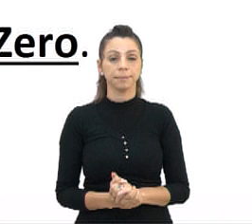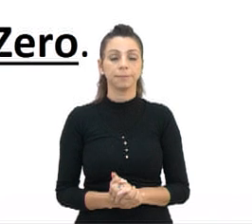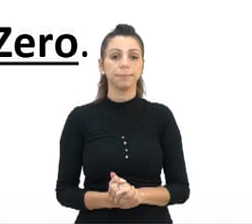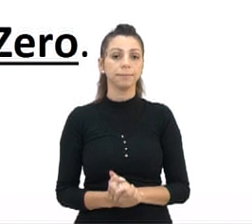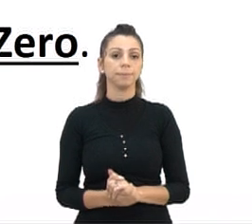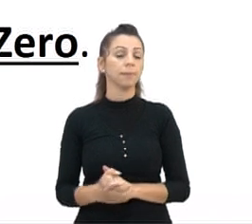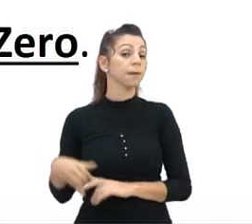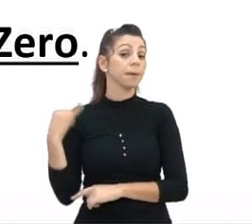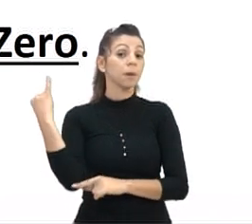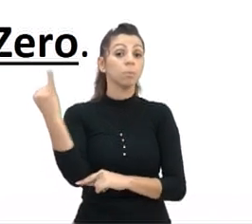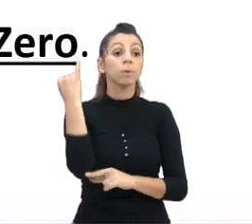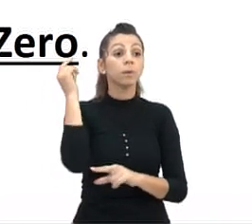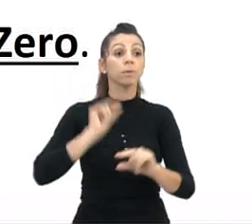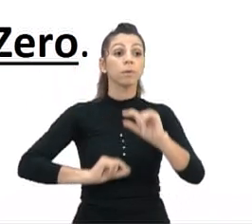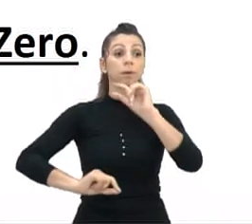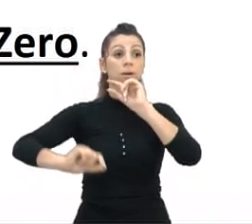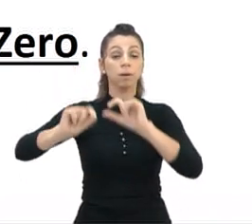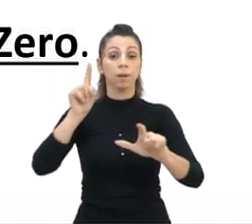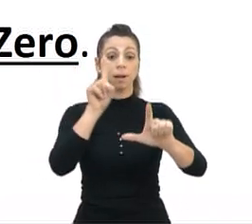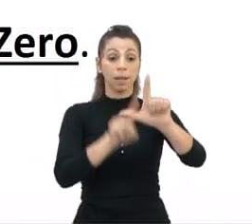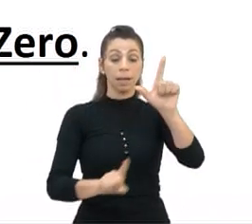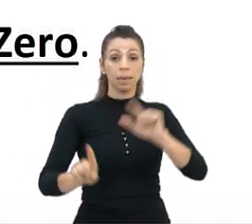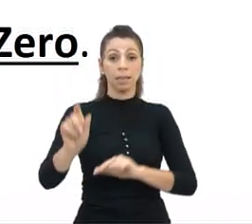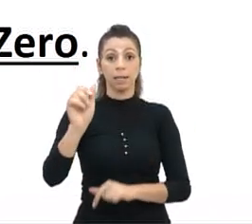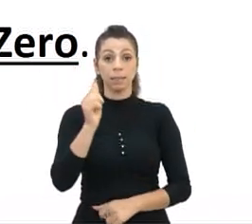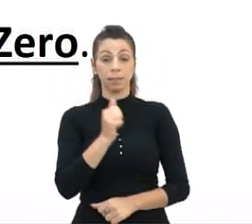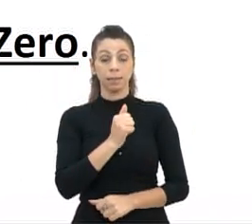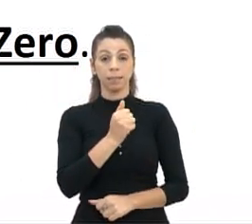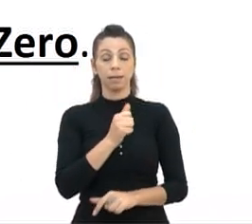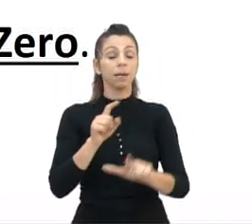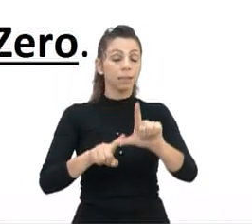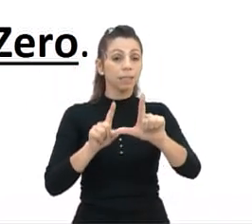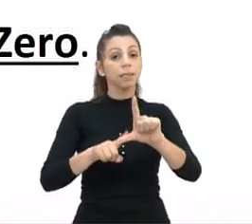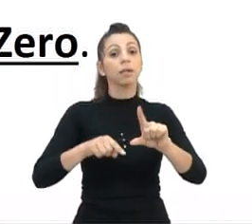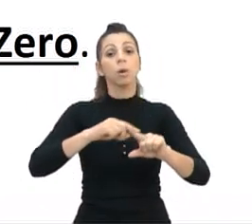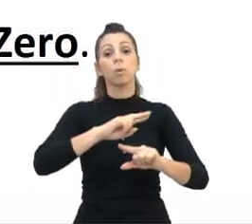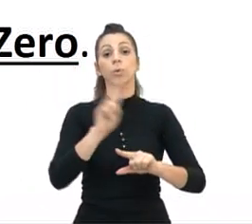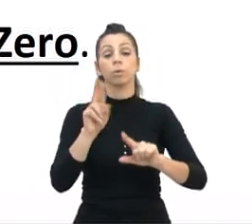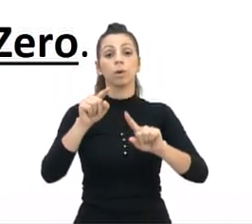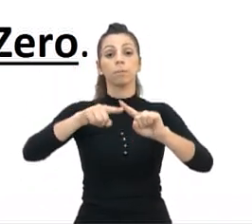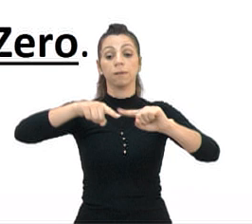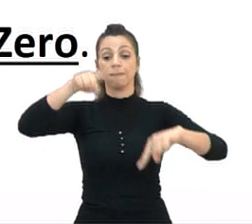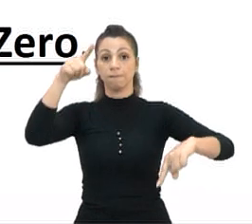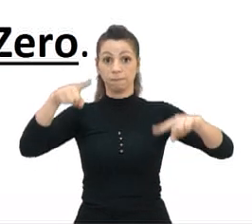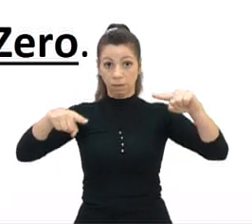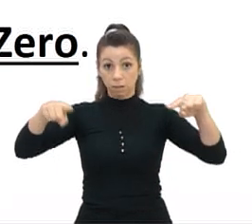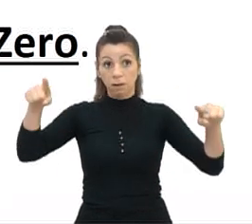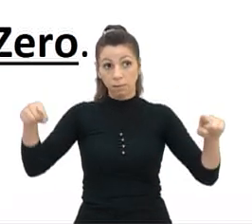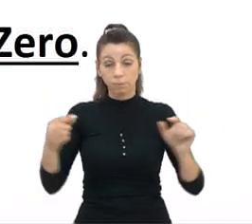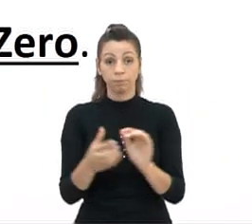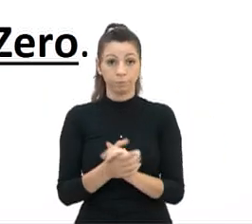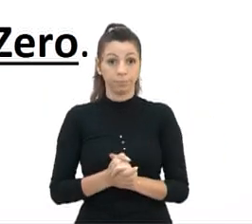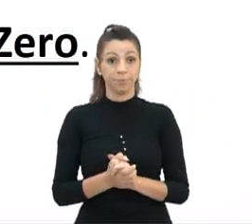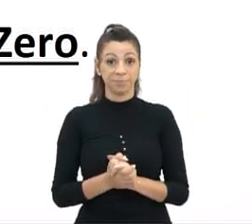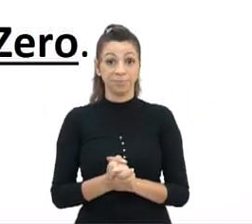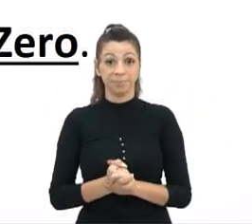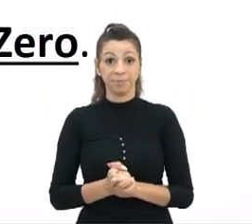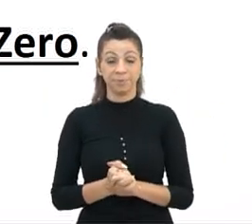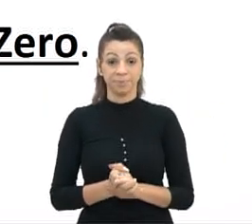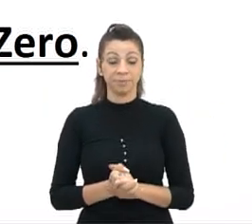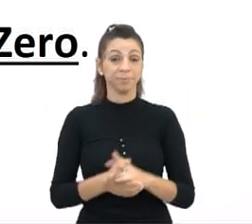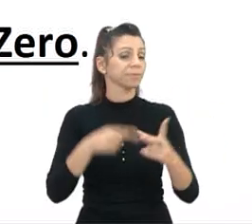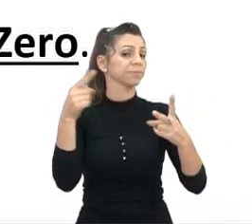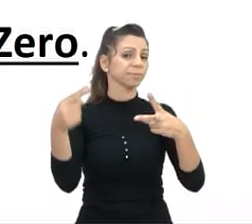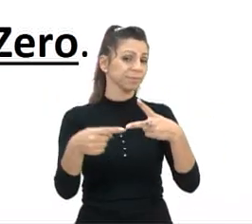Uma coisa importante, né? As letras são chamadas variáveis, normalmente variáveis, certo?